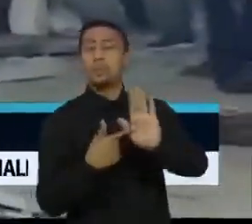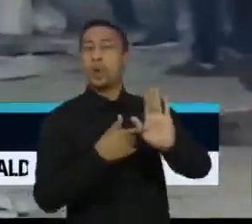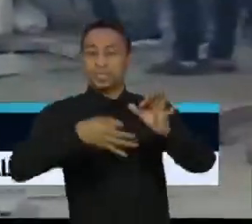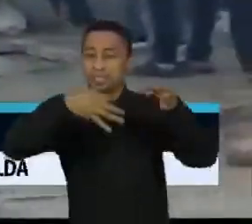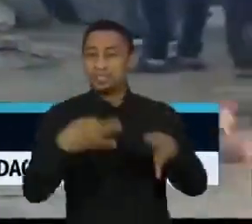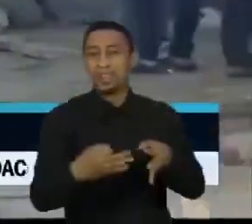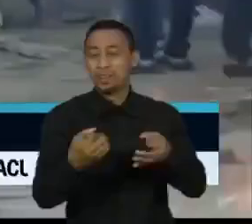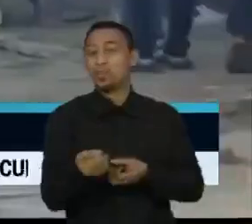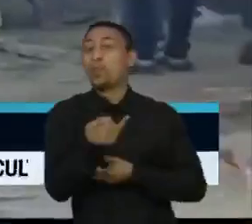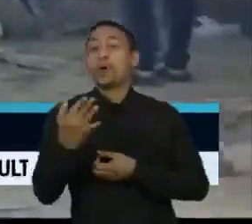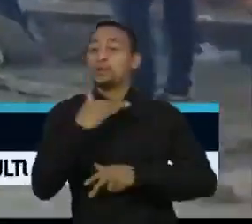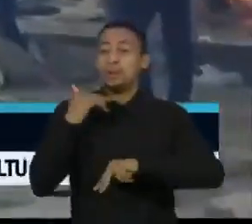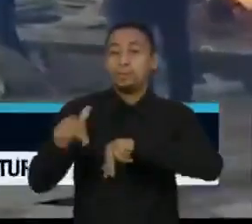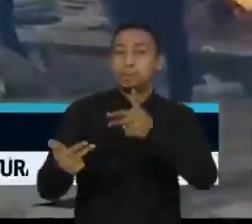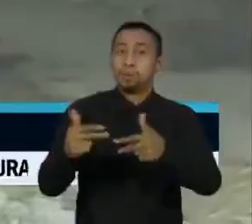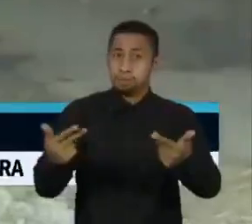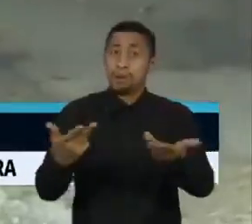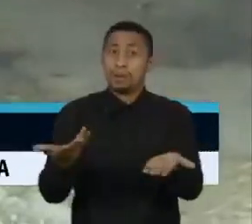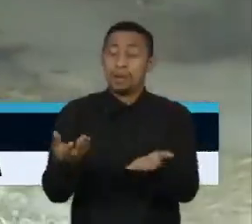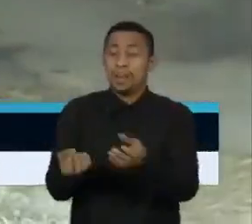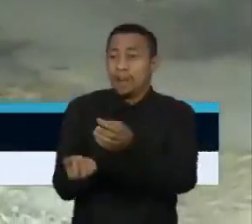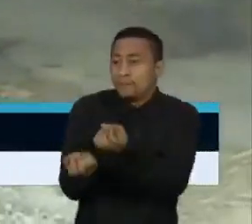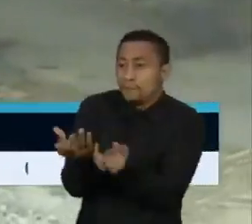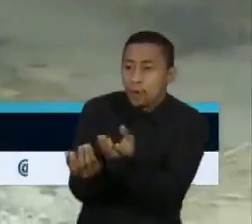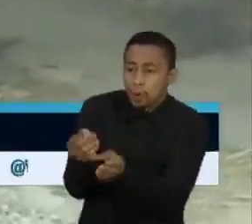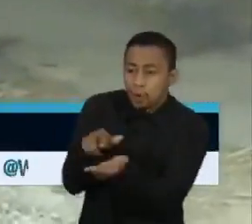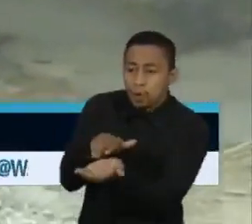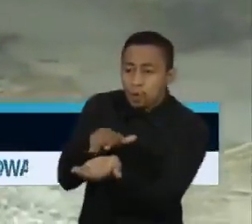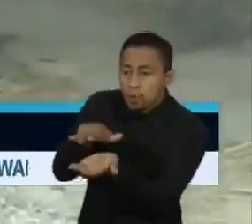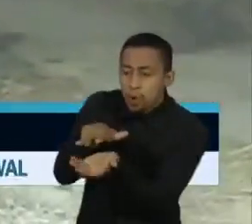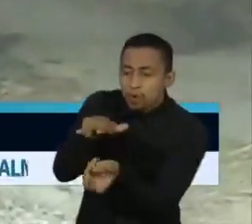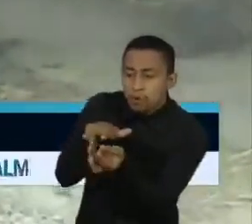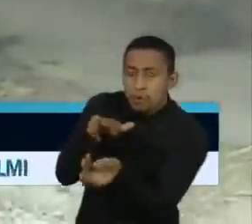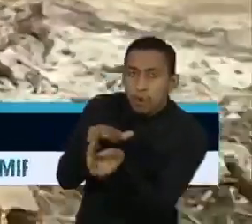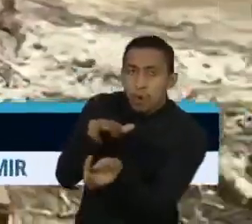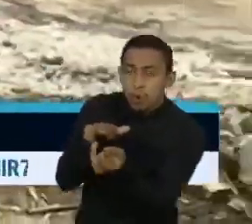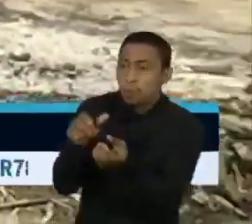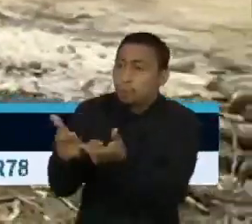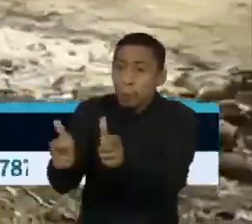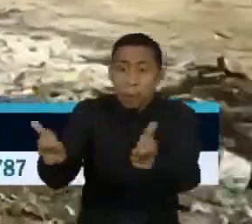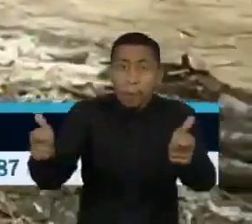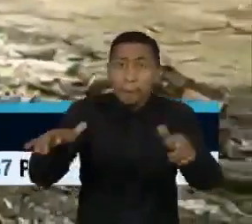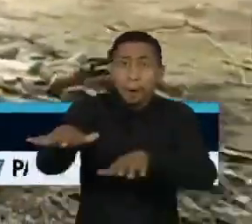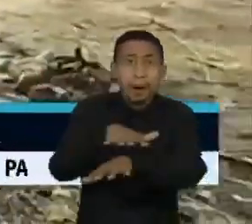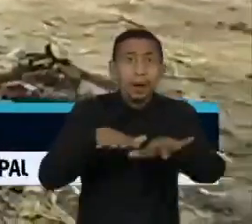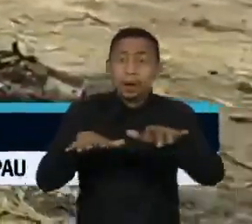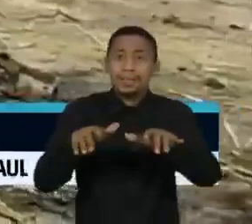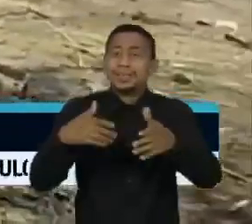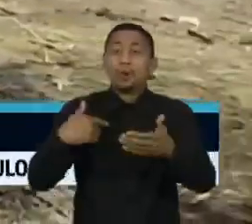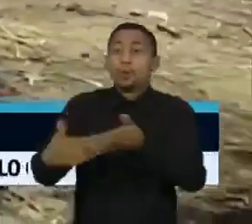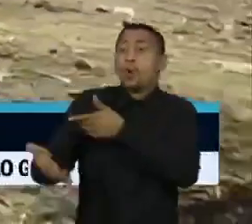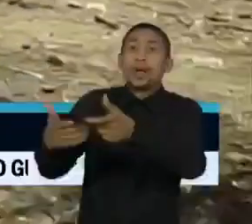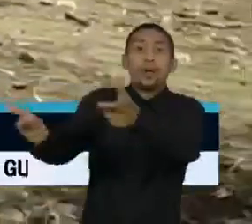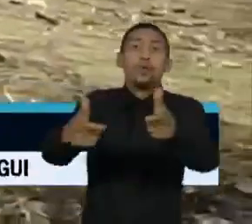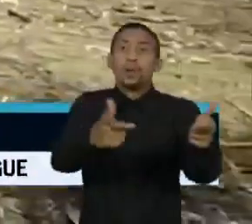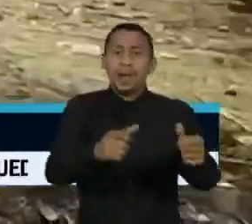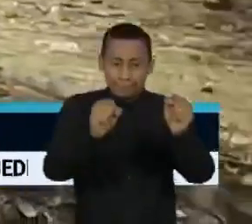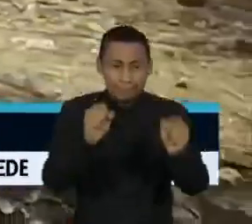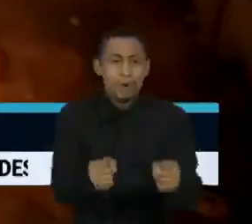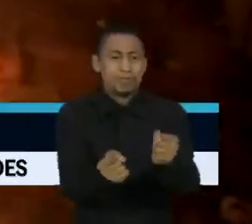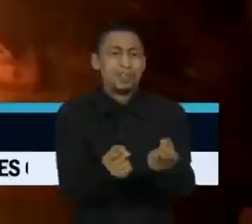não param e tem fila de espera. Famílias são obrigadas a improvisar piras em qualquer terreno para cremar as